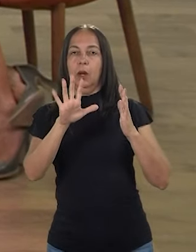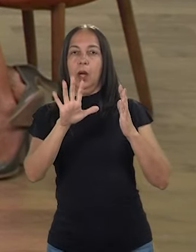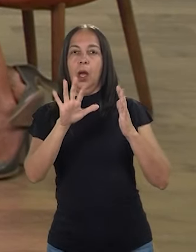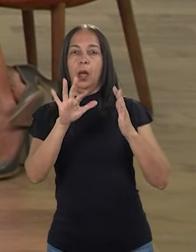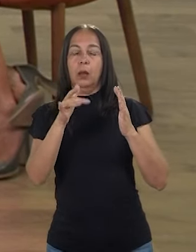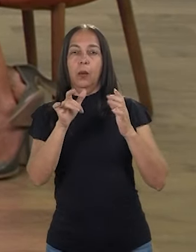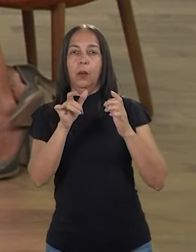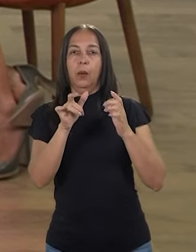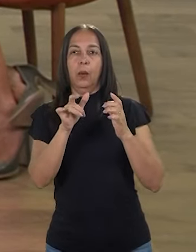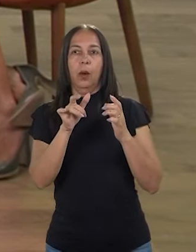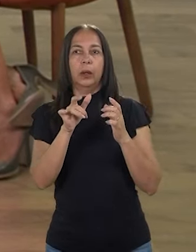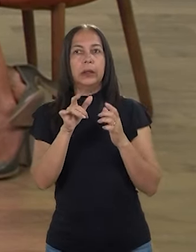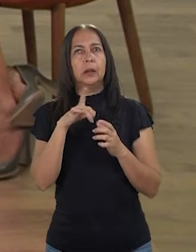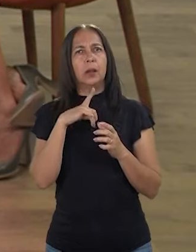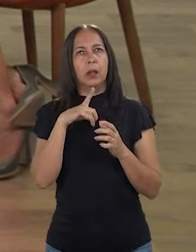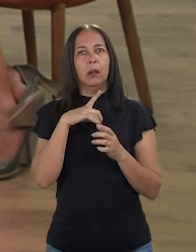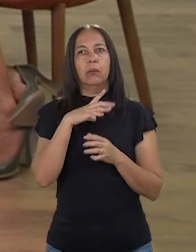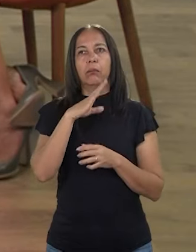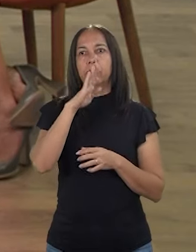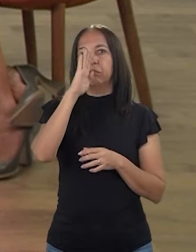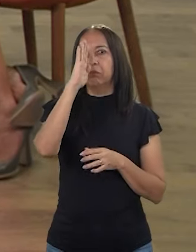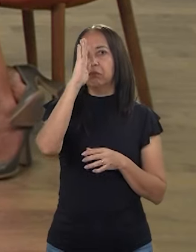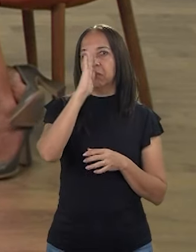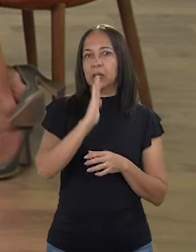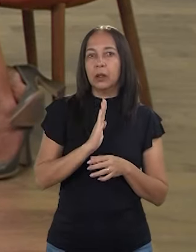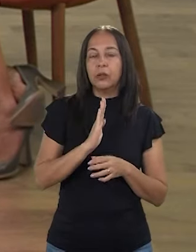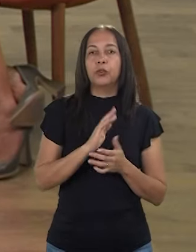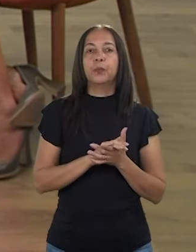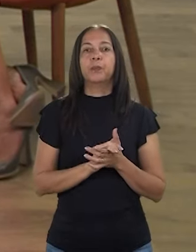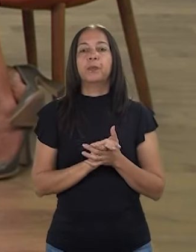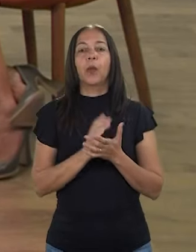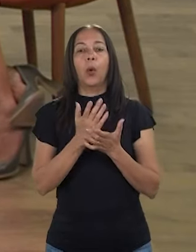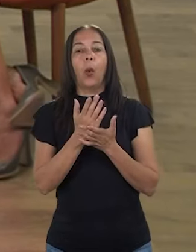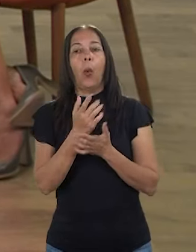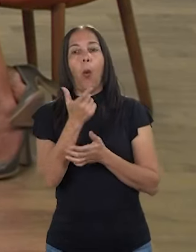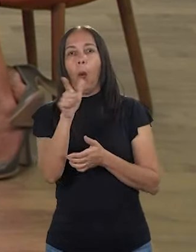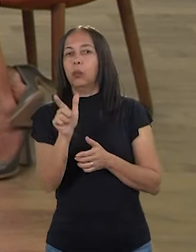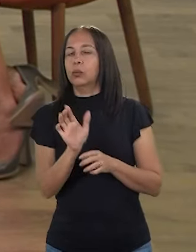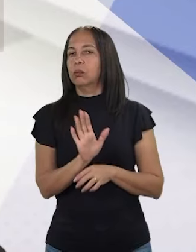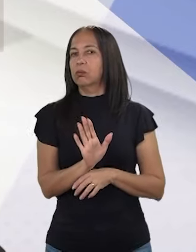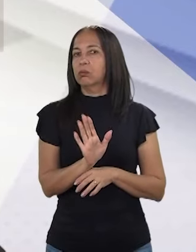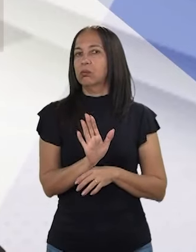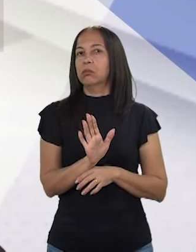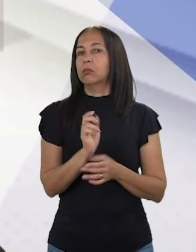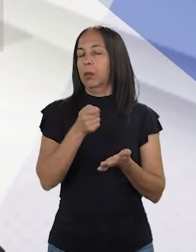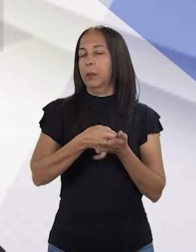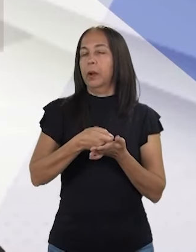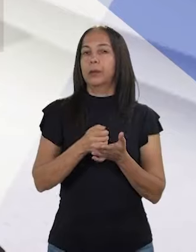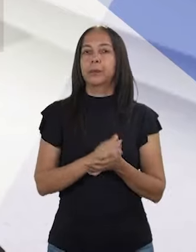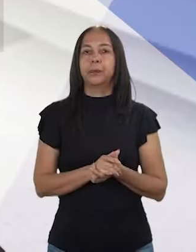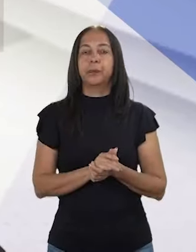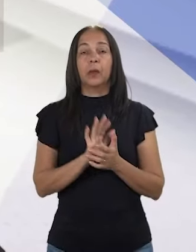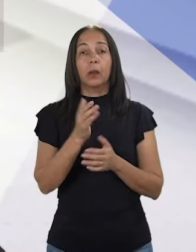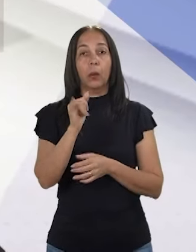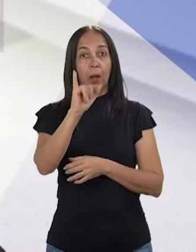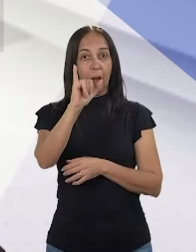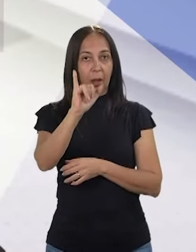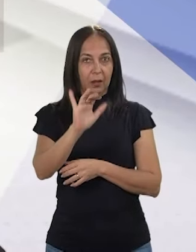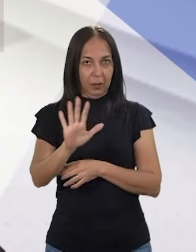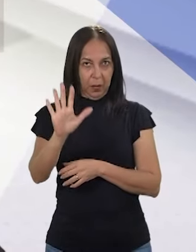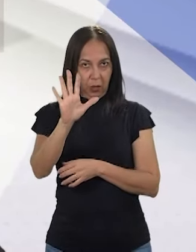Eh muitos deles são gratuitos ou muitos deles têm uma parte que são gratuitas e essas imagens